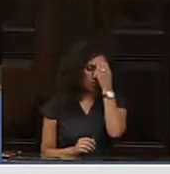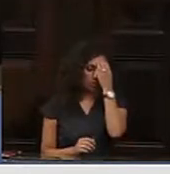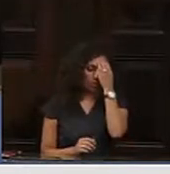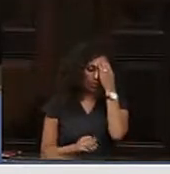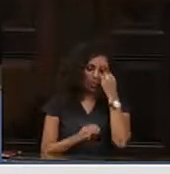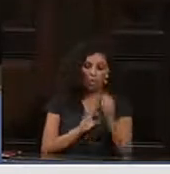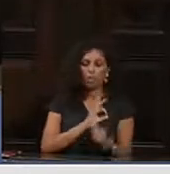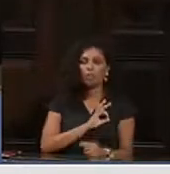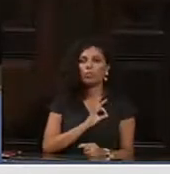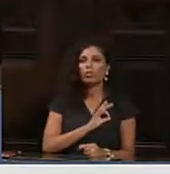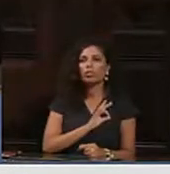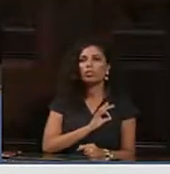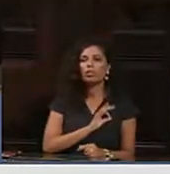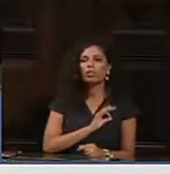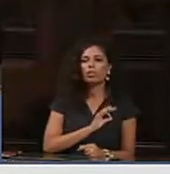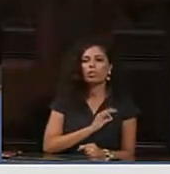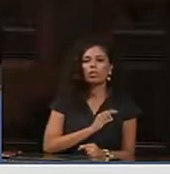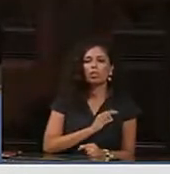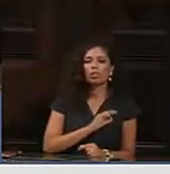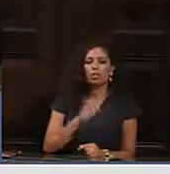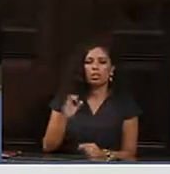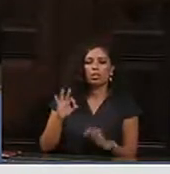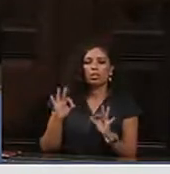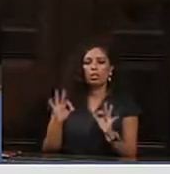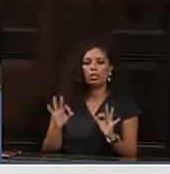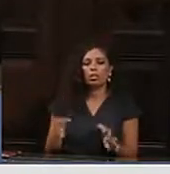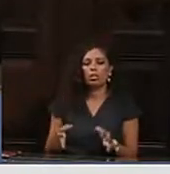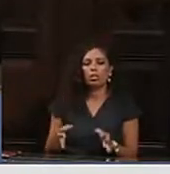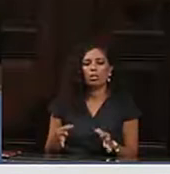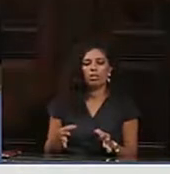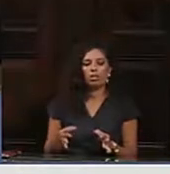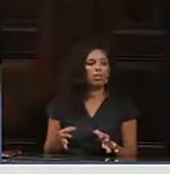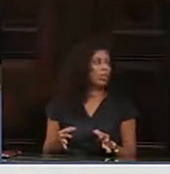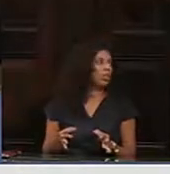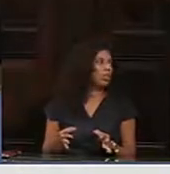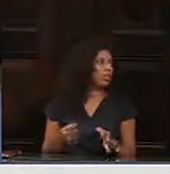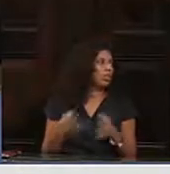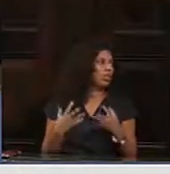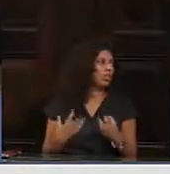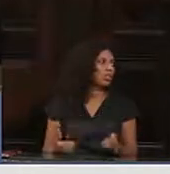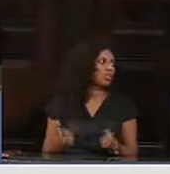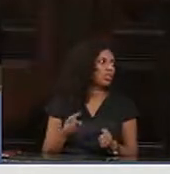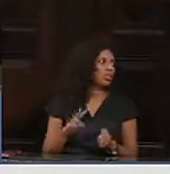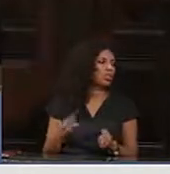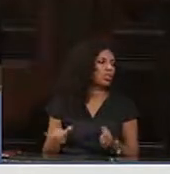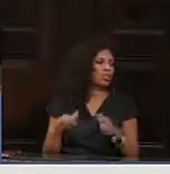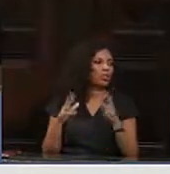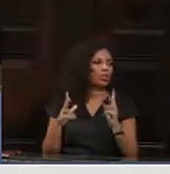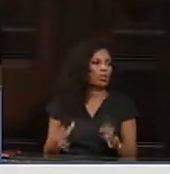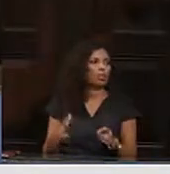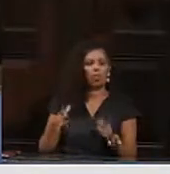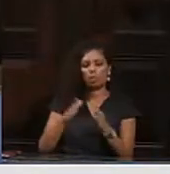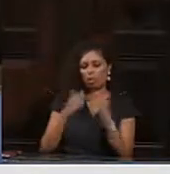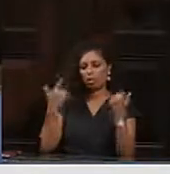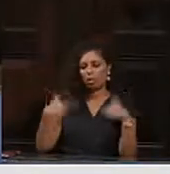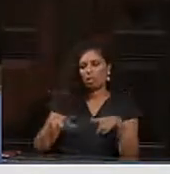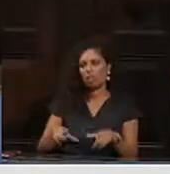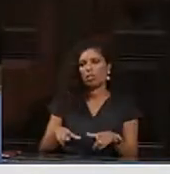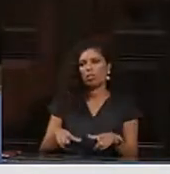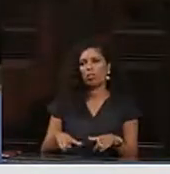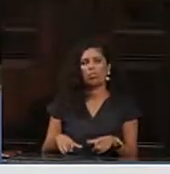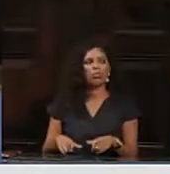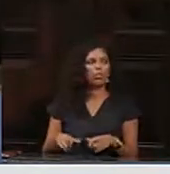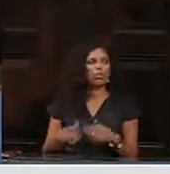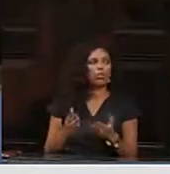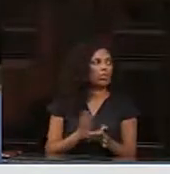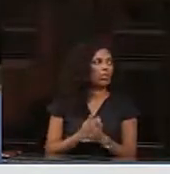policial militar vai, com certeza, vai estar sempre do lado do senhor. Assim como dos demais que tem aqui na casa, que está correndo atrás. Então, para